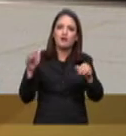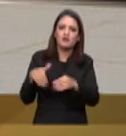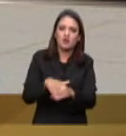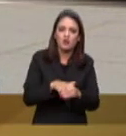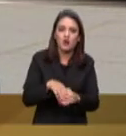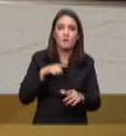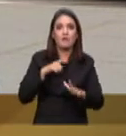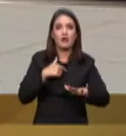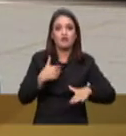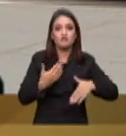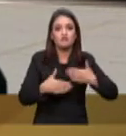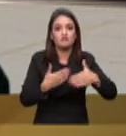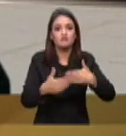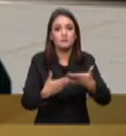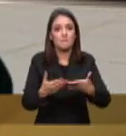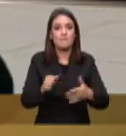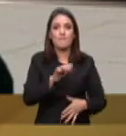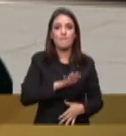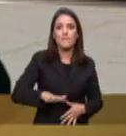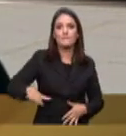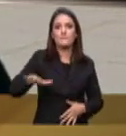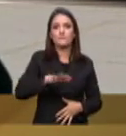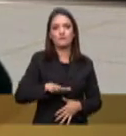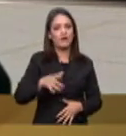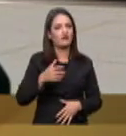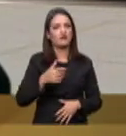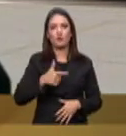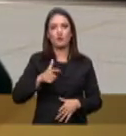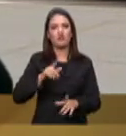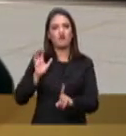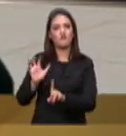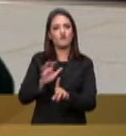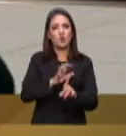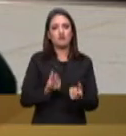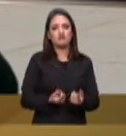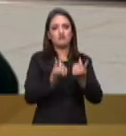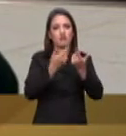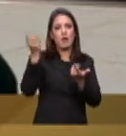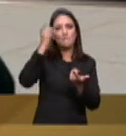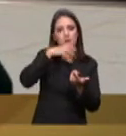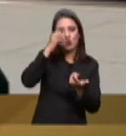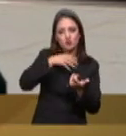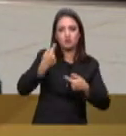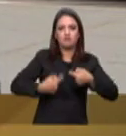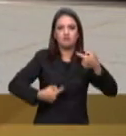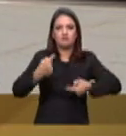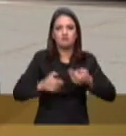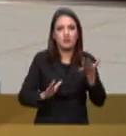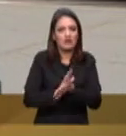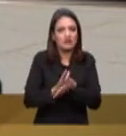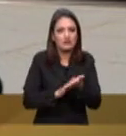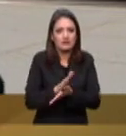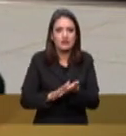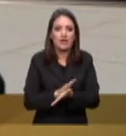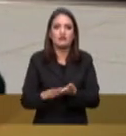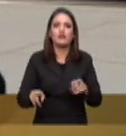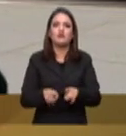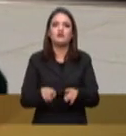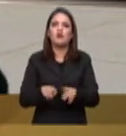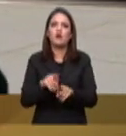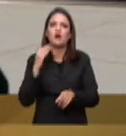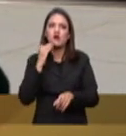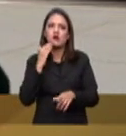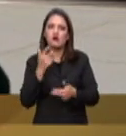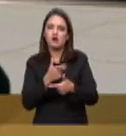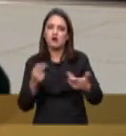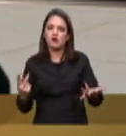ela se desenvolva em um ambiente livre da influência do poder econômico, abuso do poder político e das distorções que decorrem